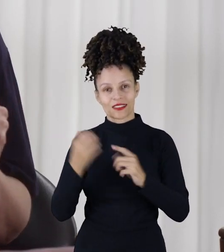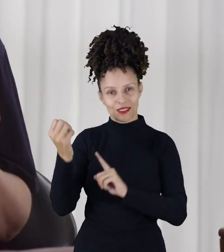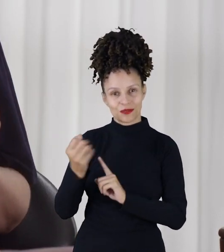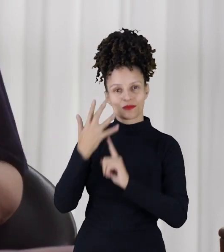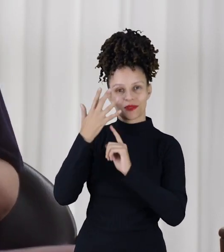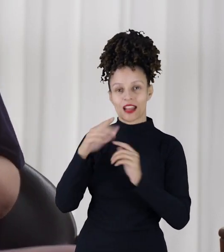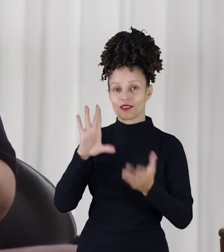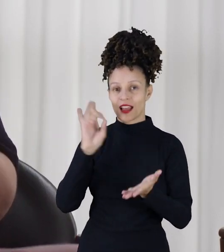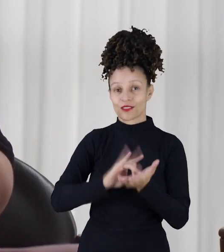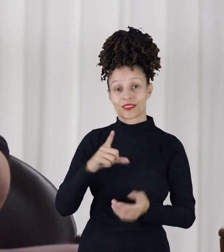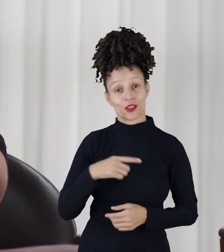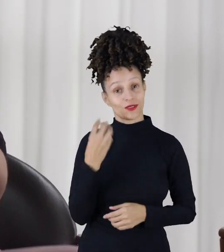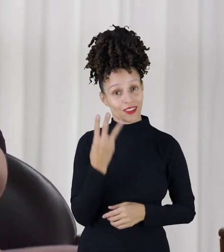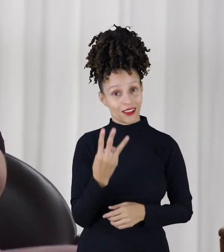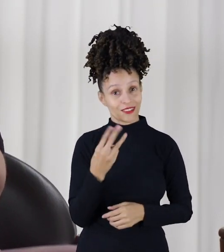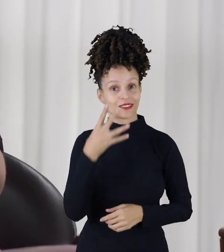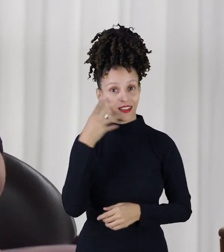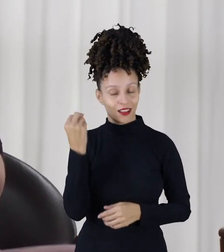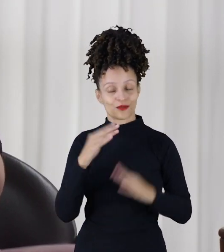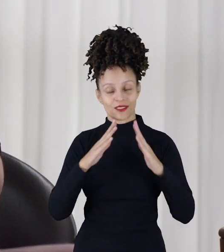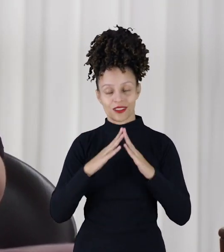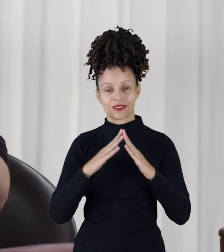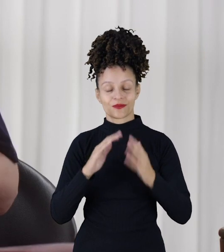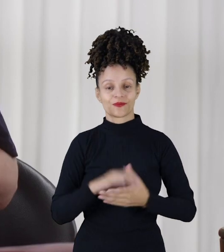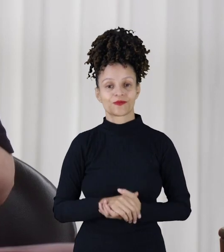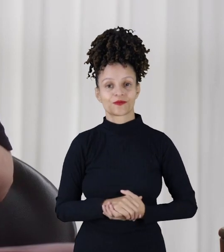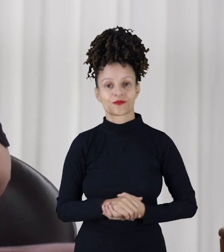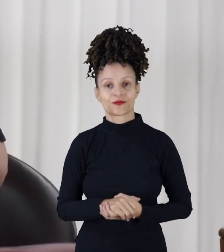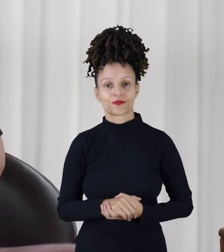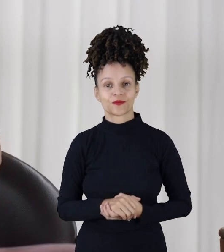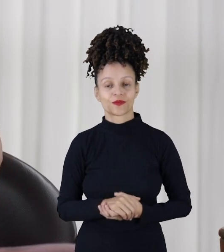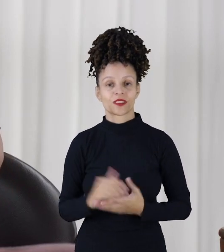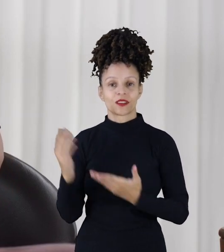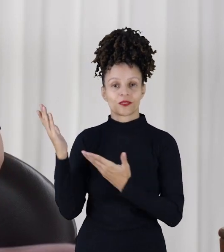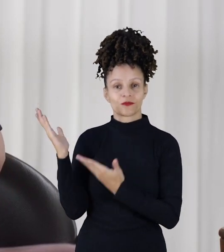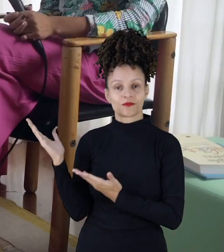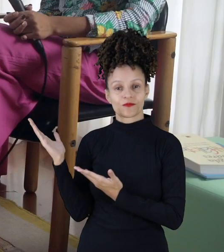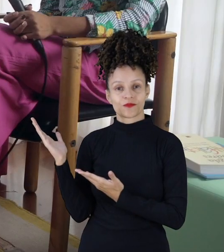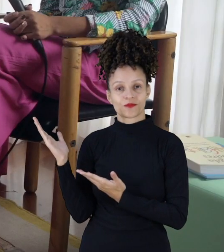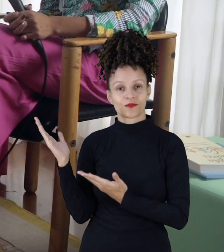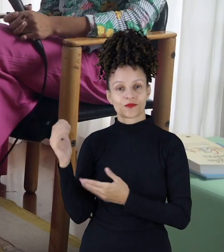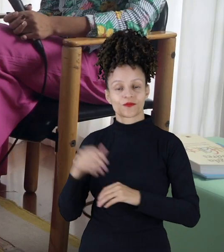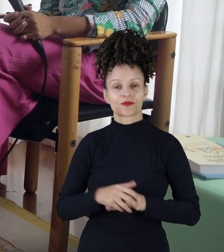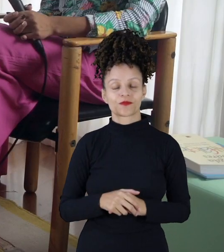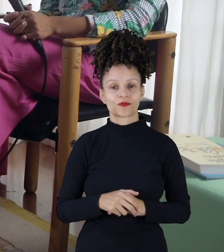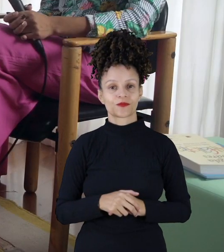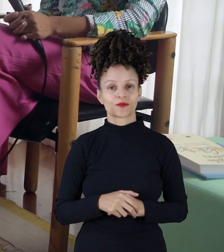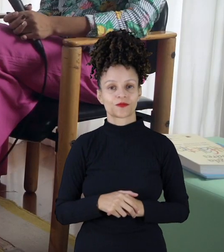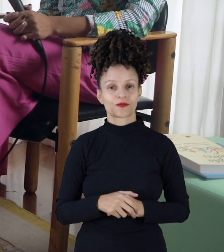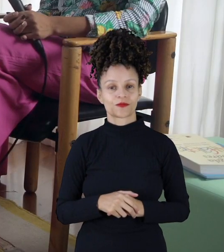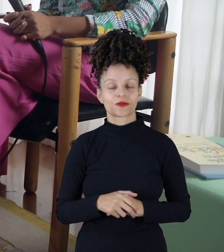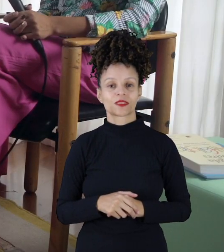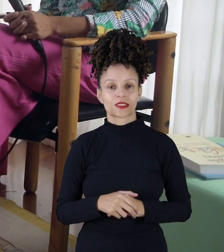é uma brincadeira inspirada totalmente em fatos reais. Eu tenho 3 gatos em casa. O